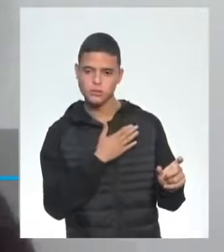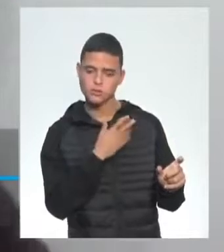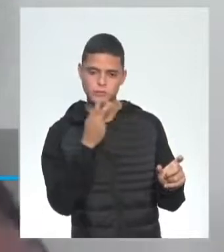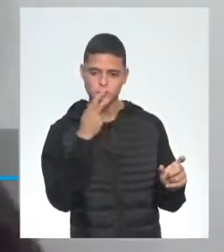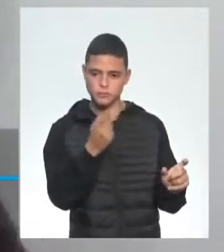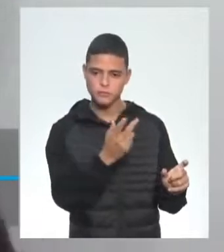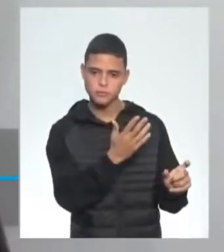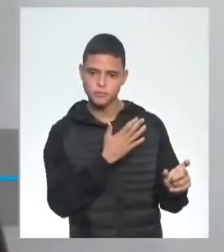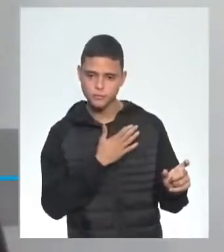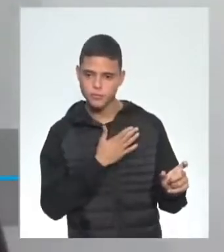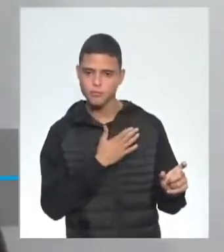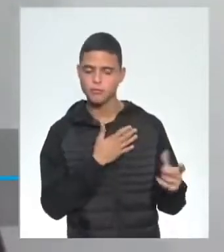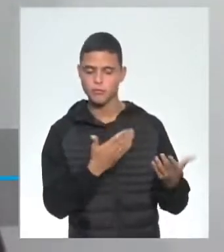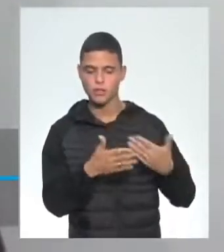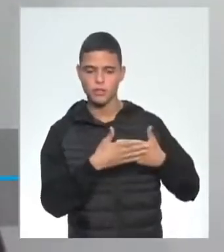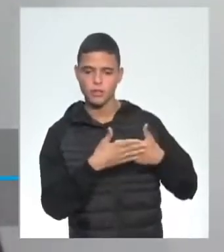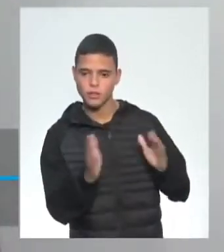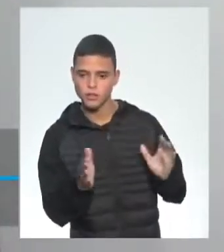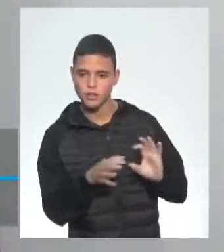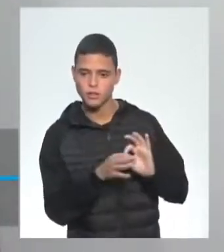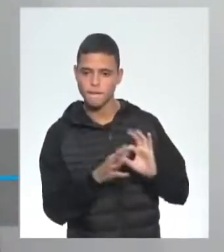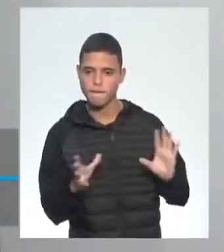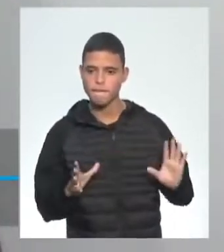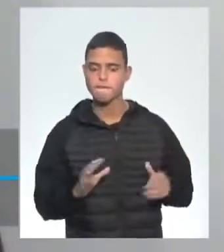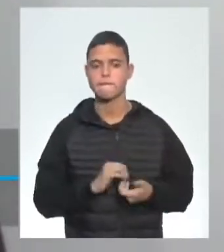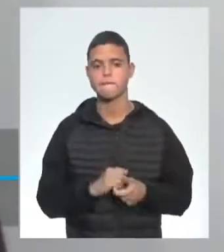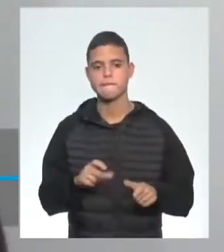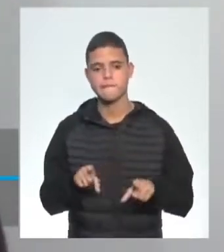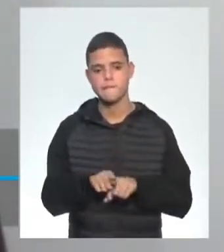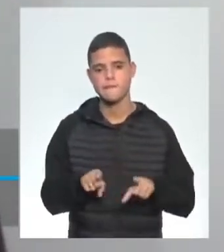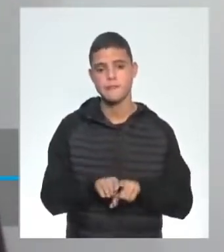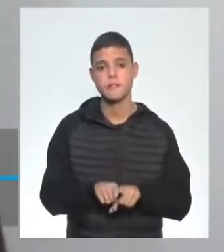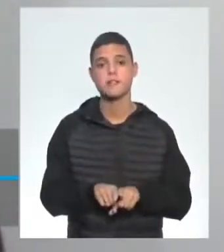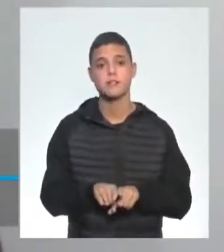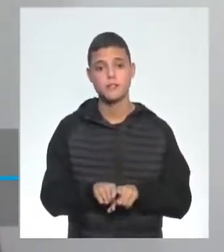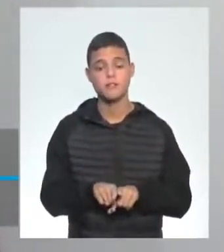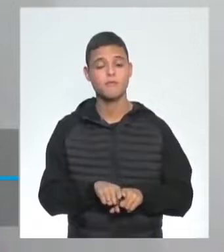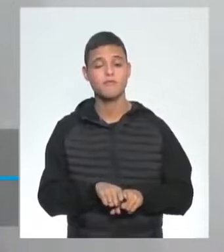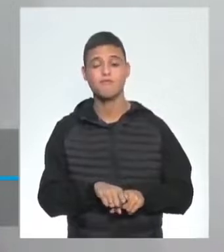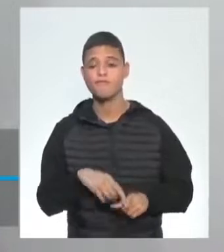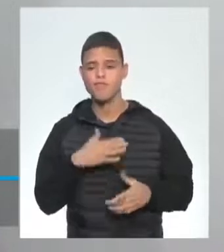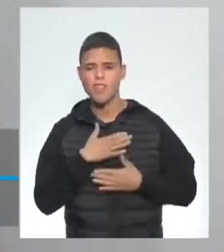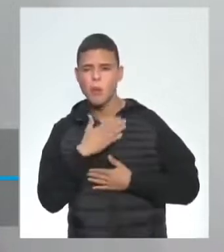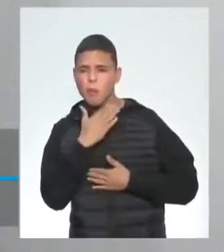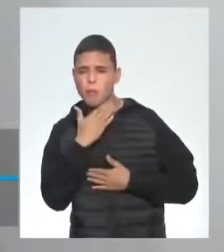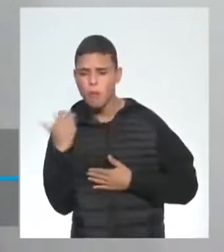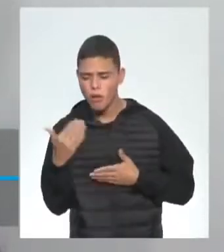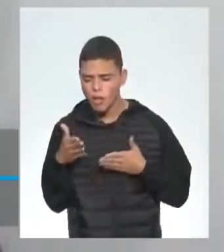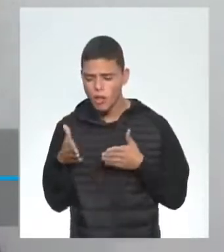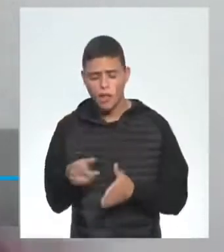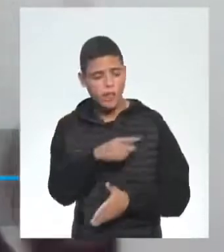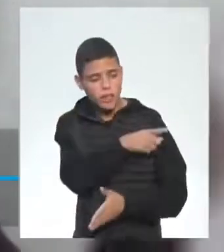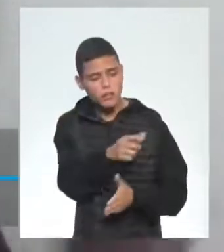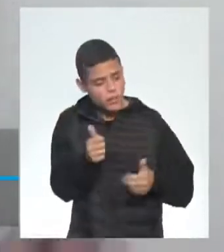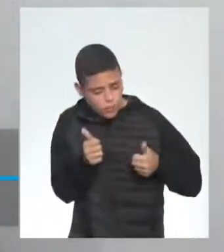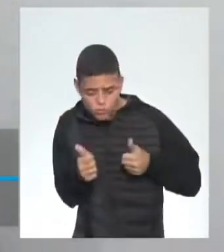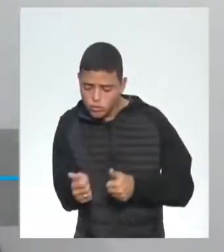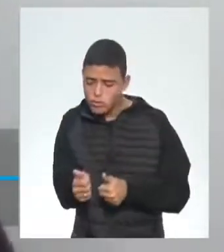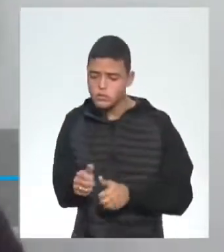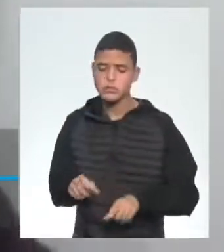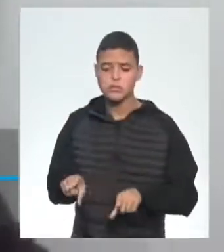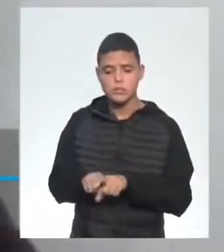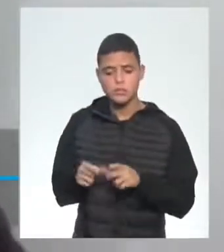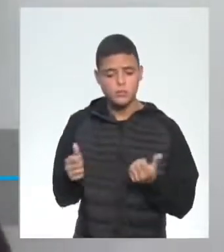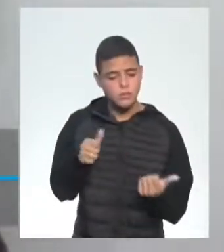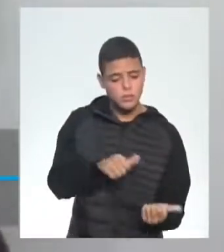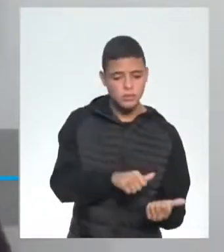forma vai estar ali para mim. E de uma maneira muito triste, às vezes, é quem vai estar no meu velório quando eu morrer. É quem vai estar perto de mim, que está no meu batizado, quem vai estar na